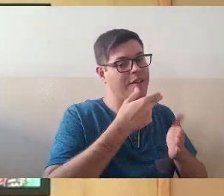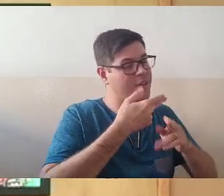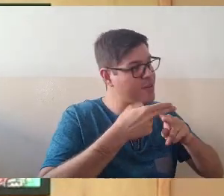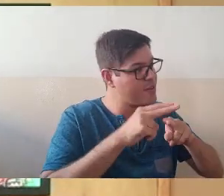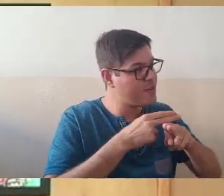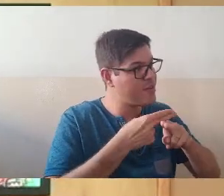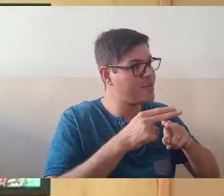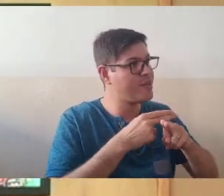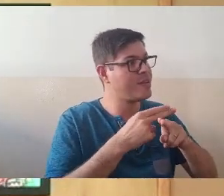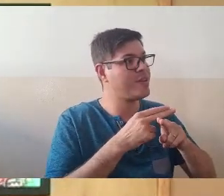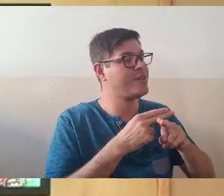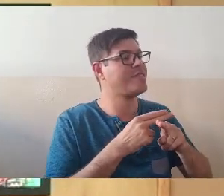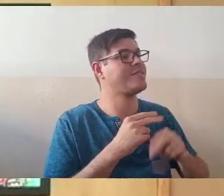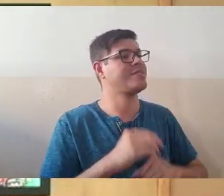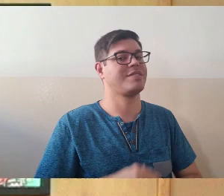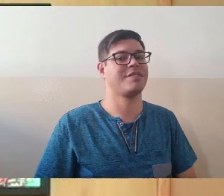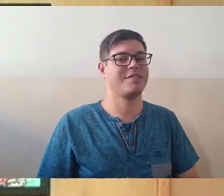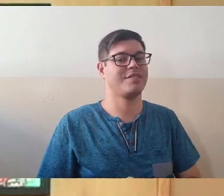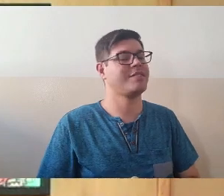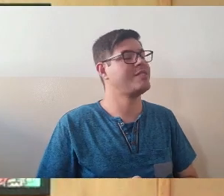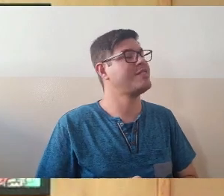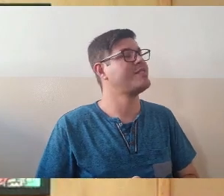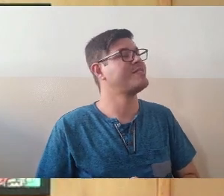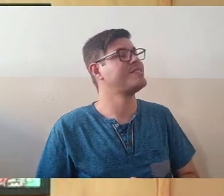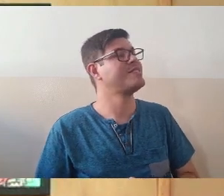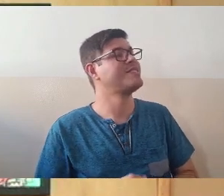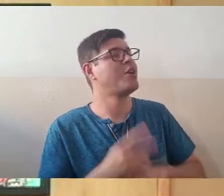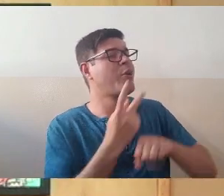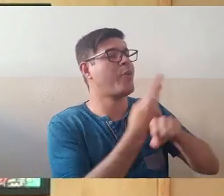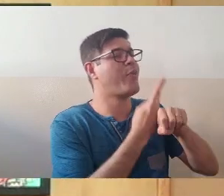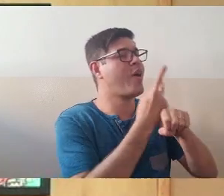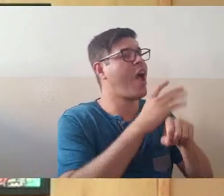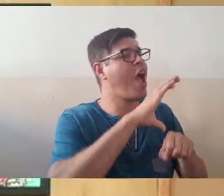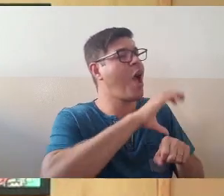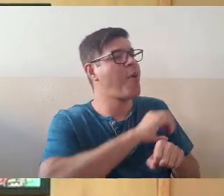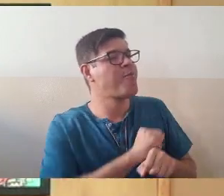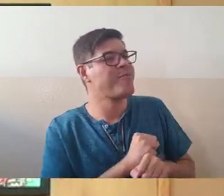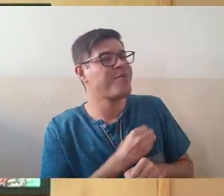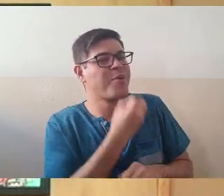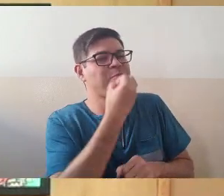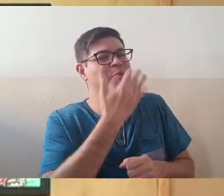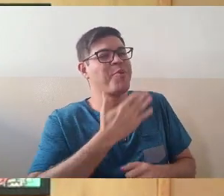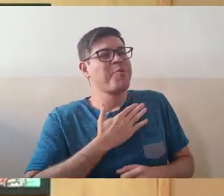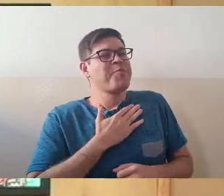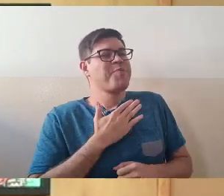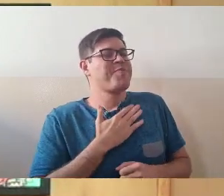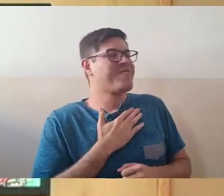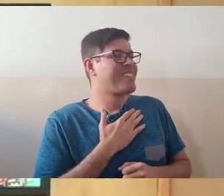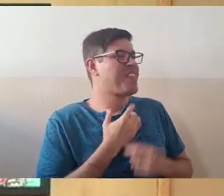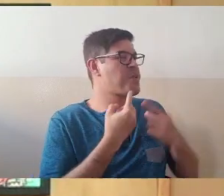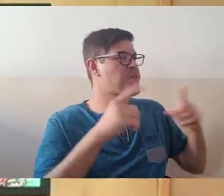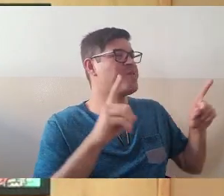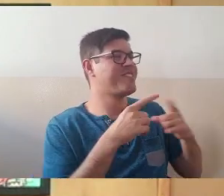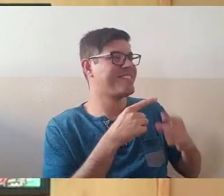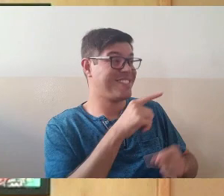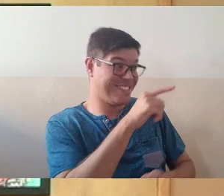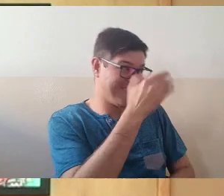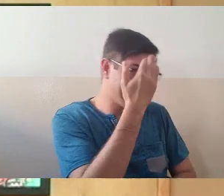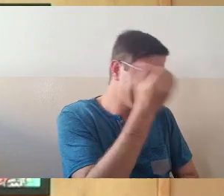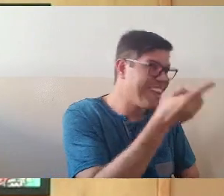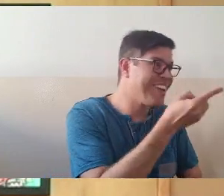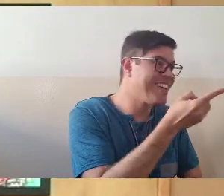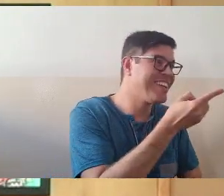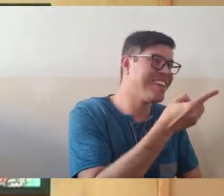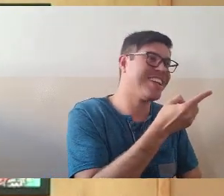Procura um amor que seja bom para mim. Aí cada um sabe. o Dão sabe. Já pegou, né,